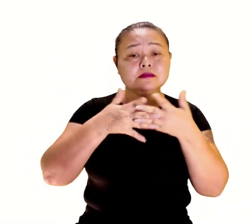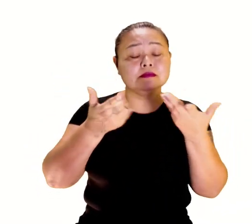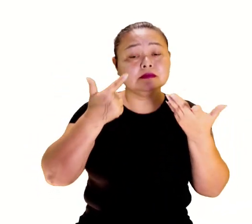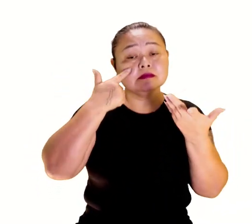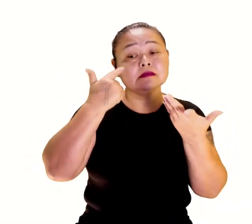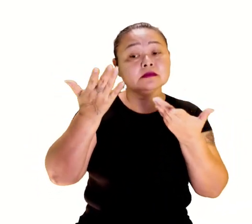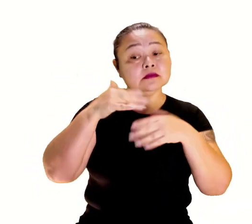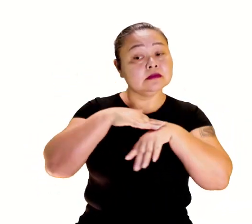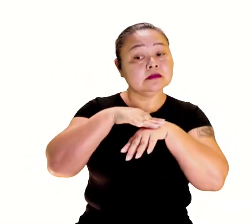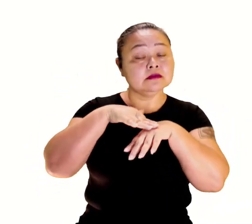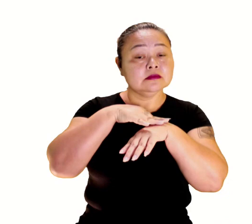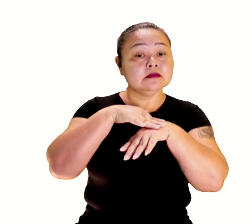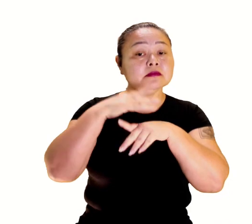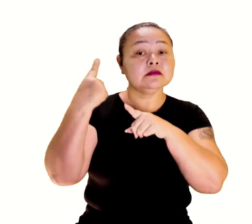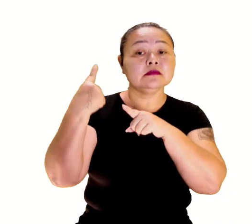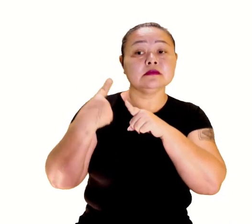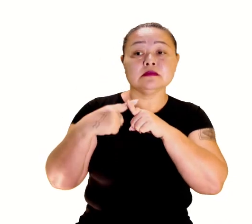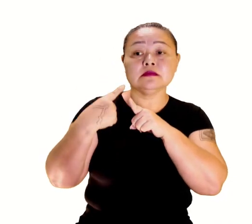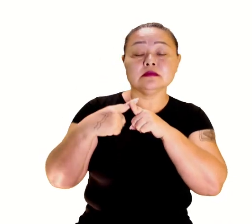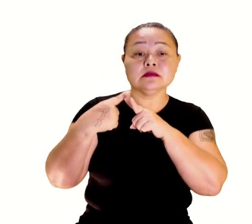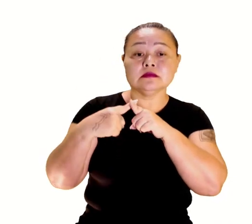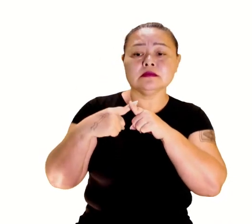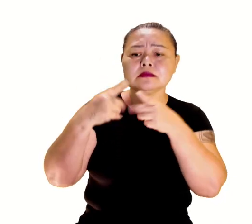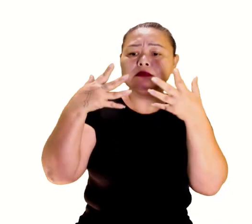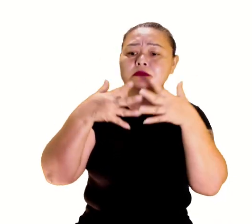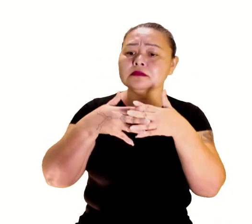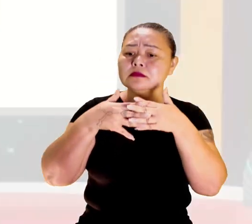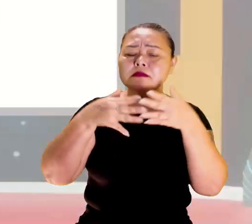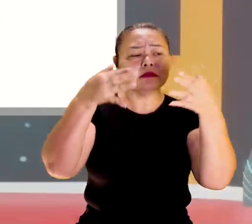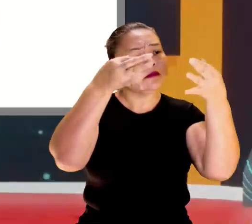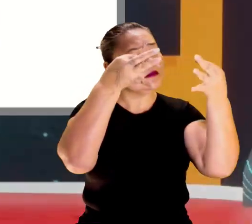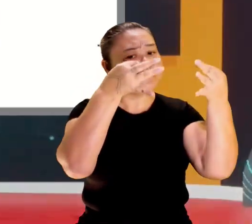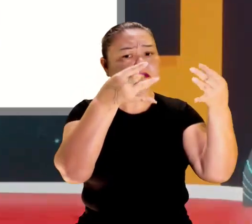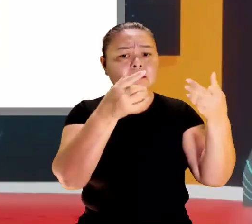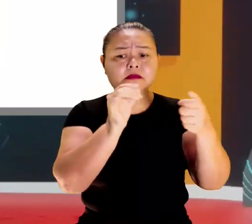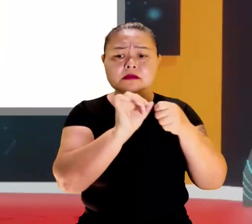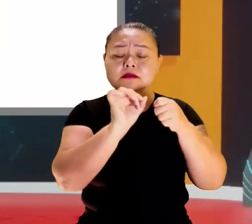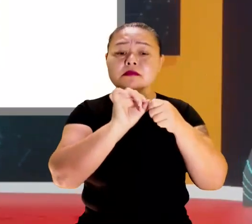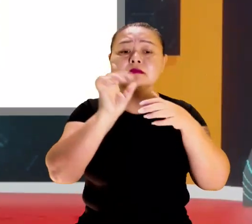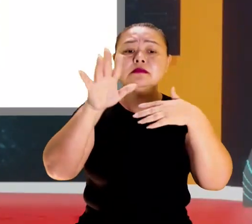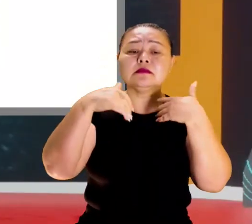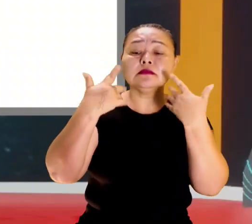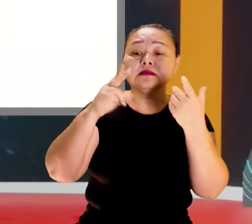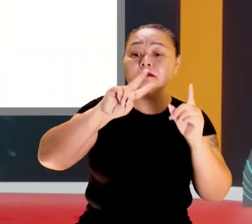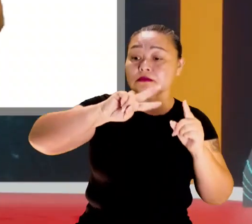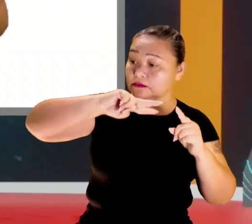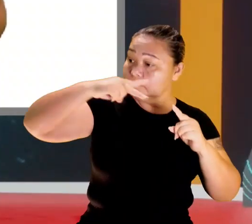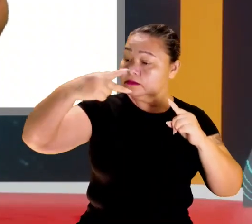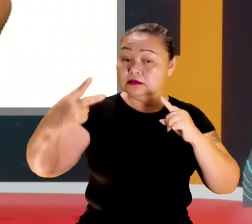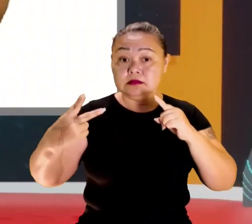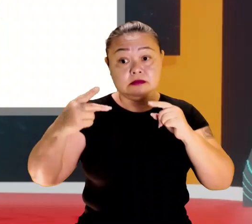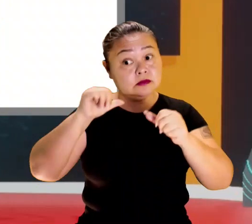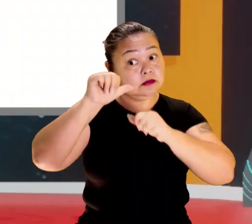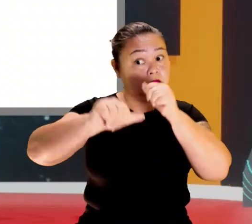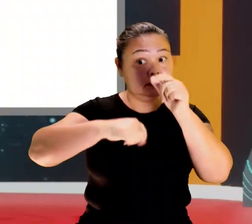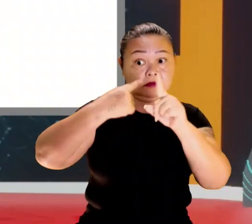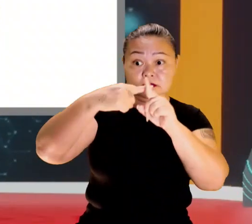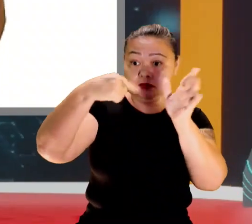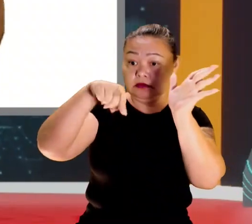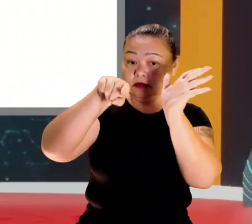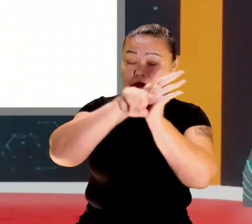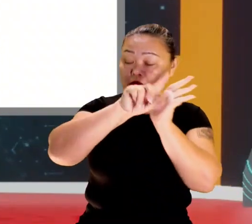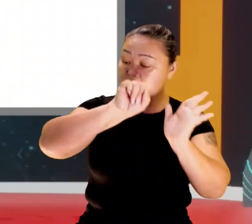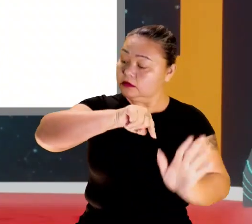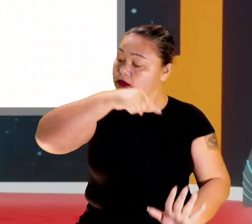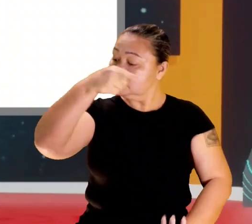eles agora, porque muita gente confunde esse detalhezinho, né? A operação é inversa e não troca de sinal. Passa para o outro